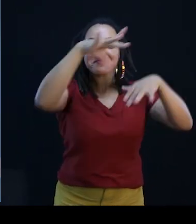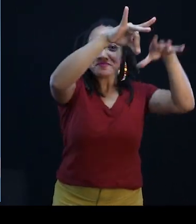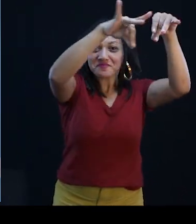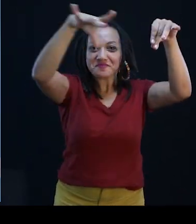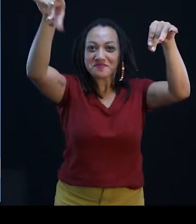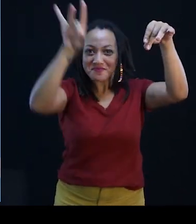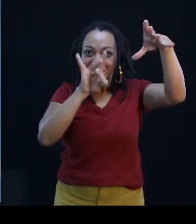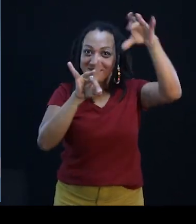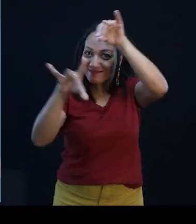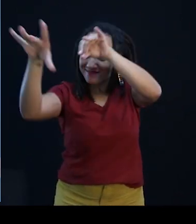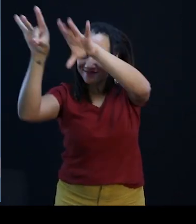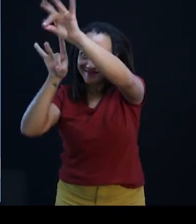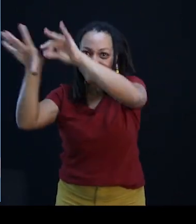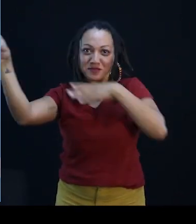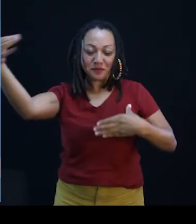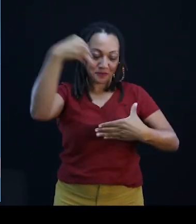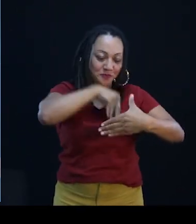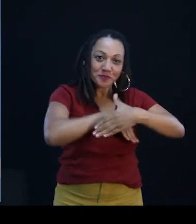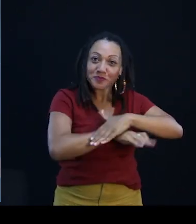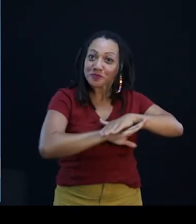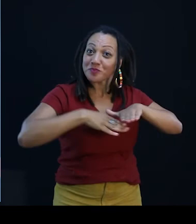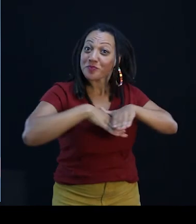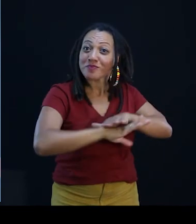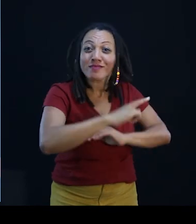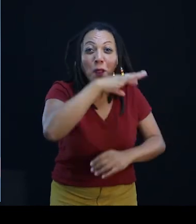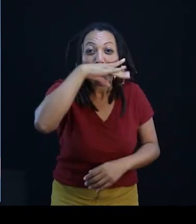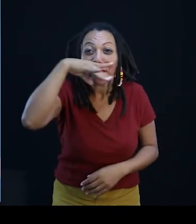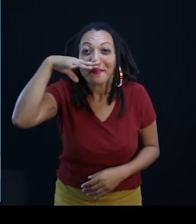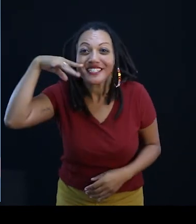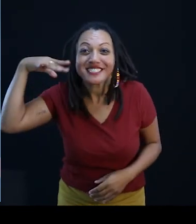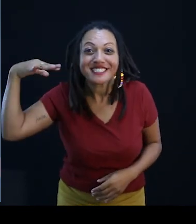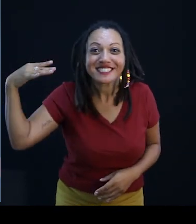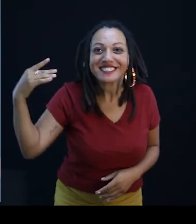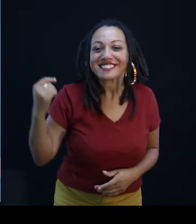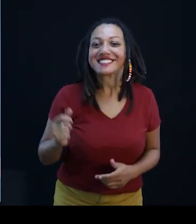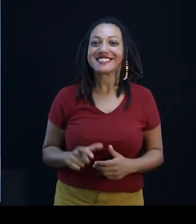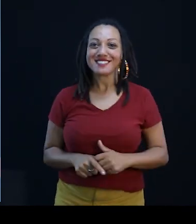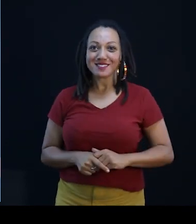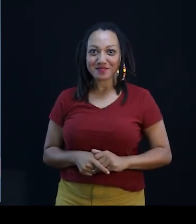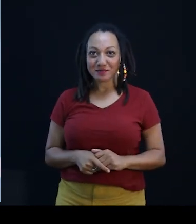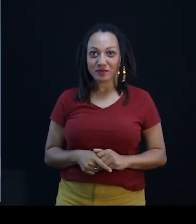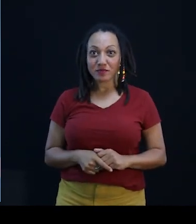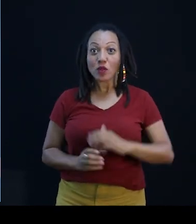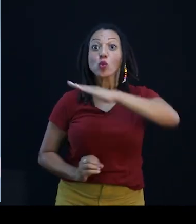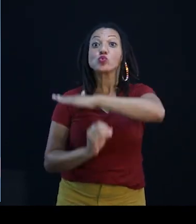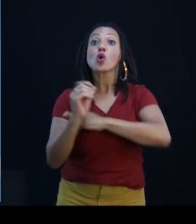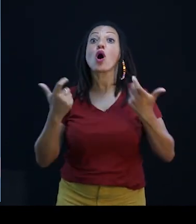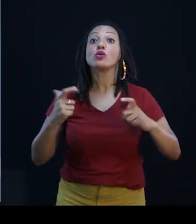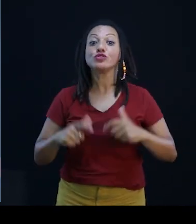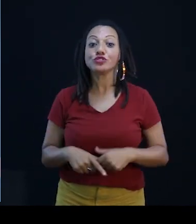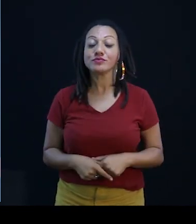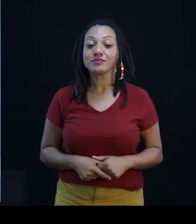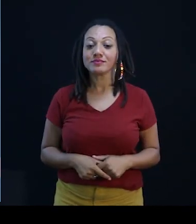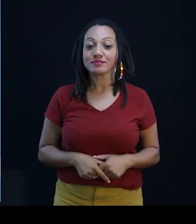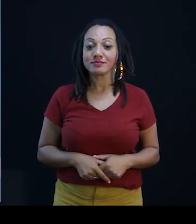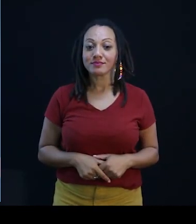cheira. Recolhe, recolhe, lavadeira. Quanto mais recolhe, mais cheira. O sol vem da onde